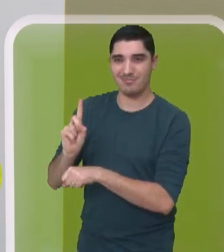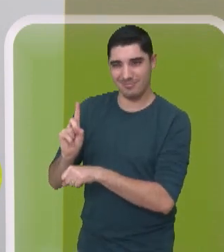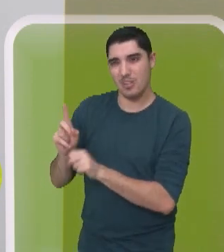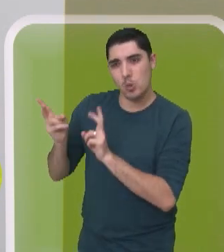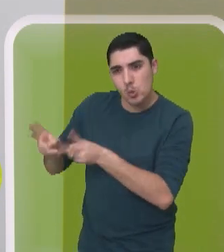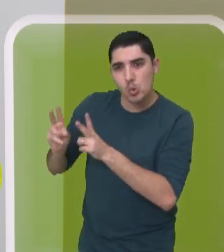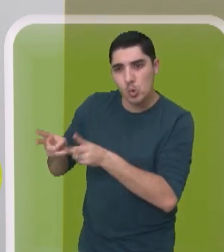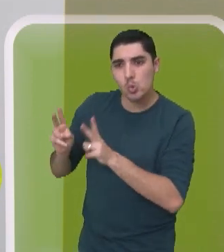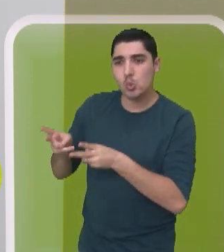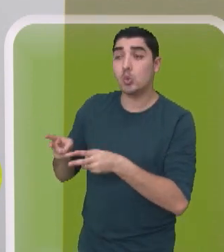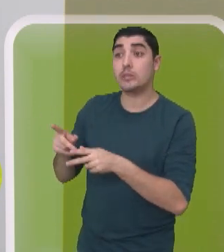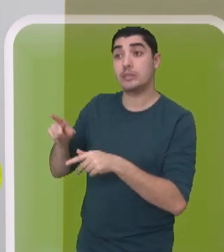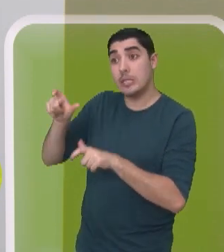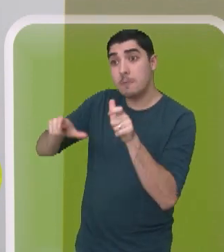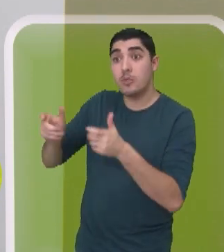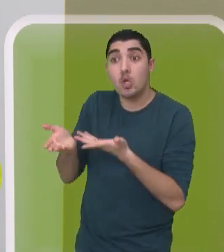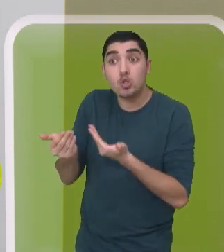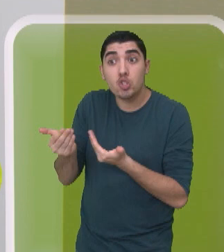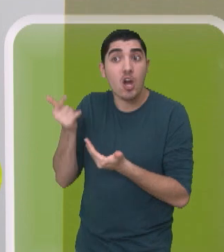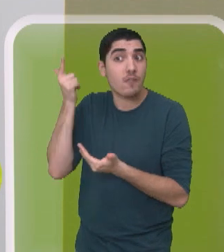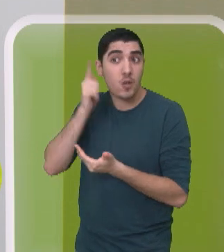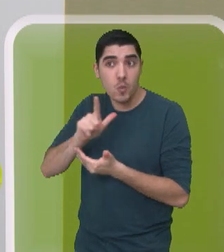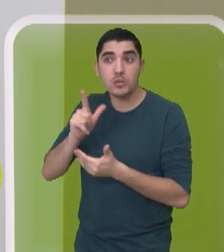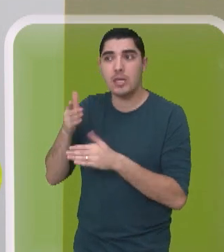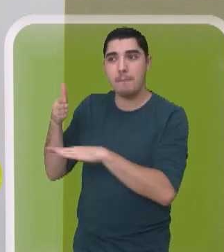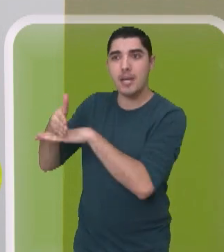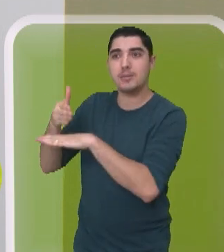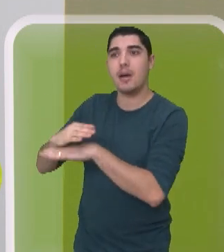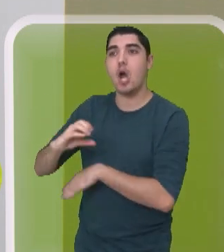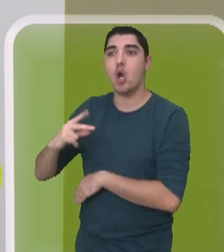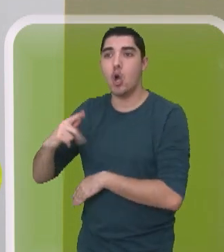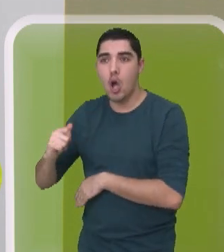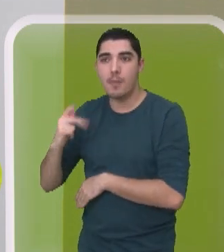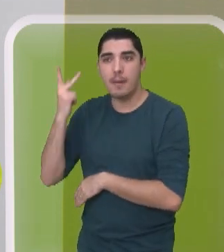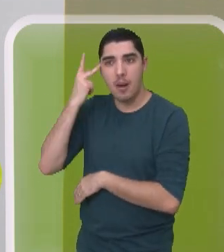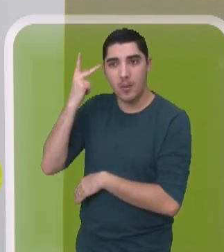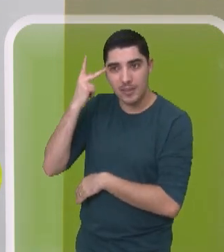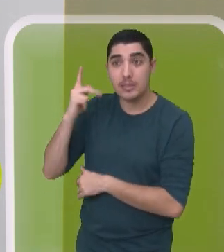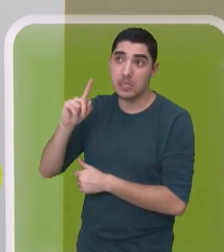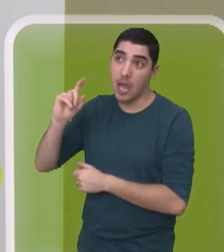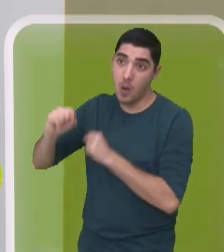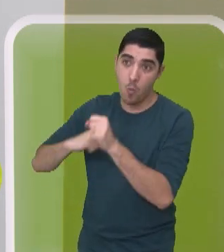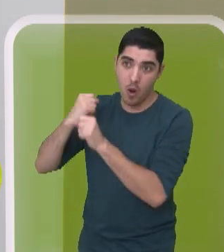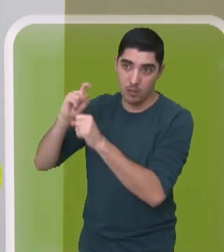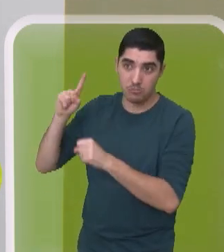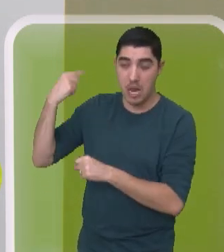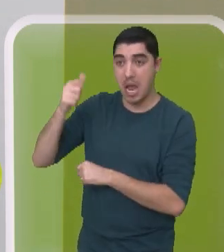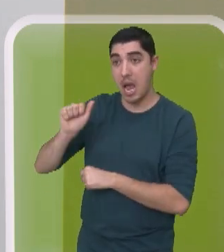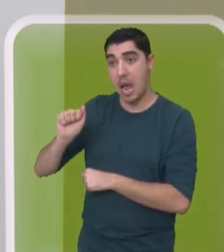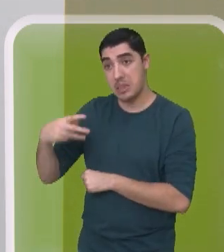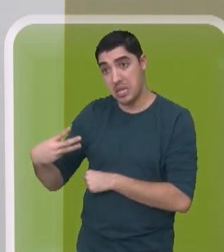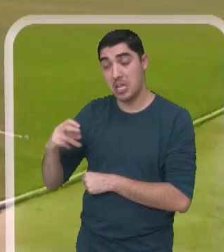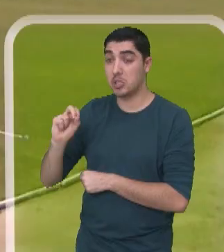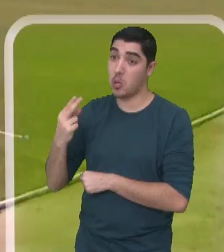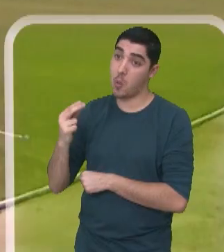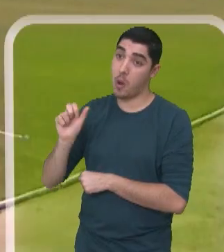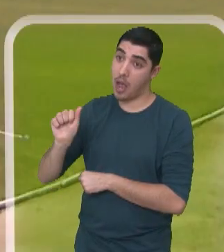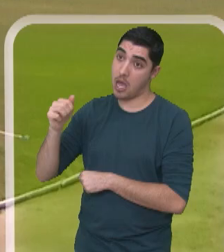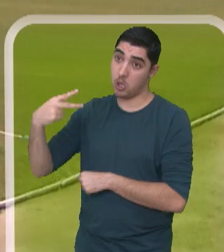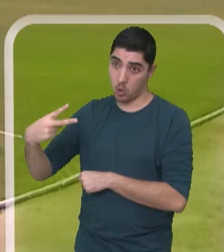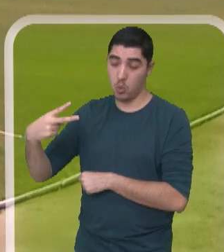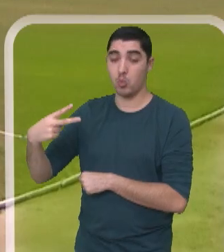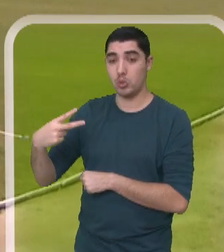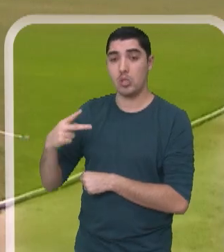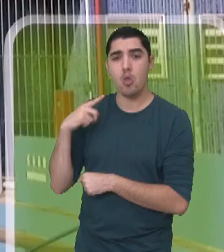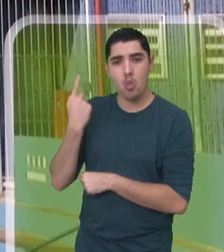promover jogadores mais jovens numa Copa Paulista para poder jogar no outro ano, né, a A3 ou a A2. Enfim, a gente